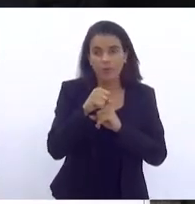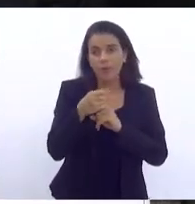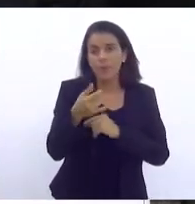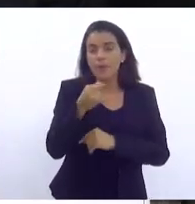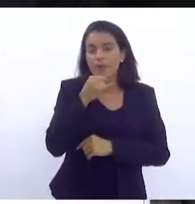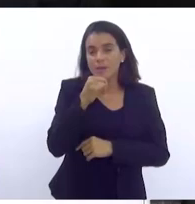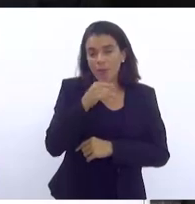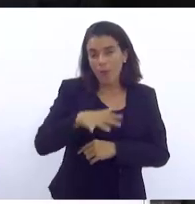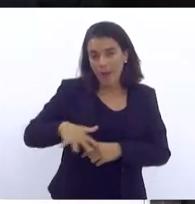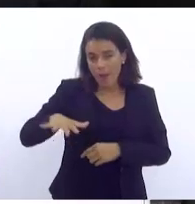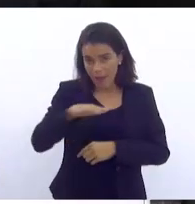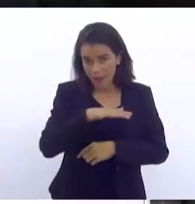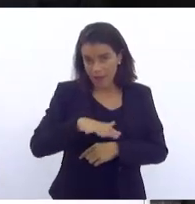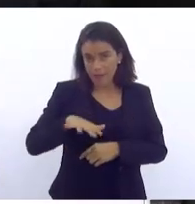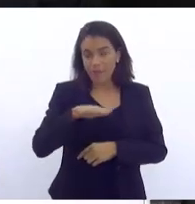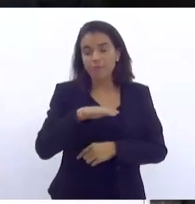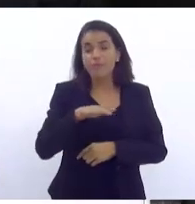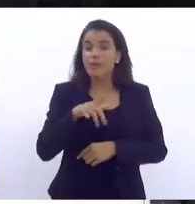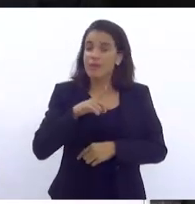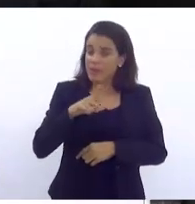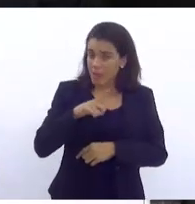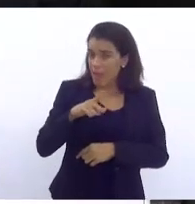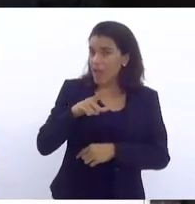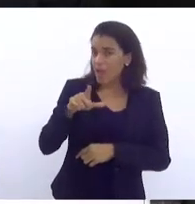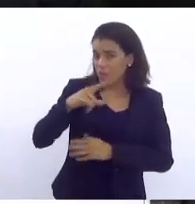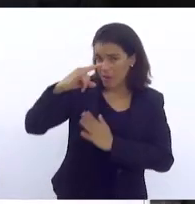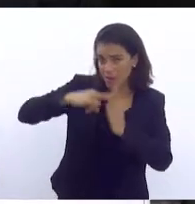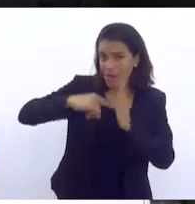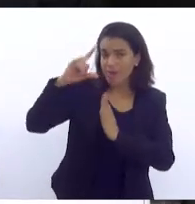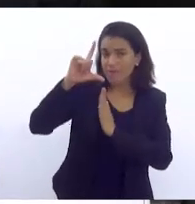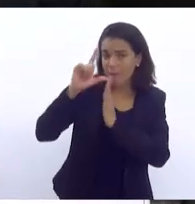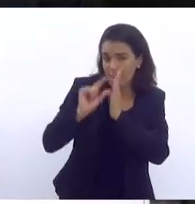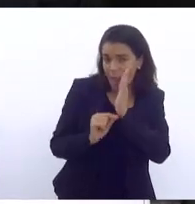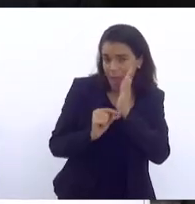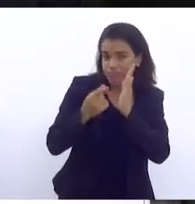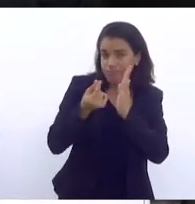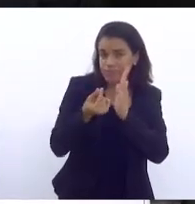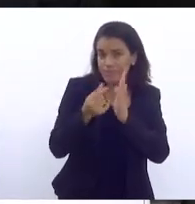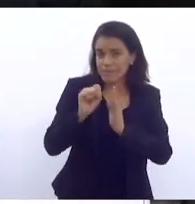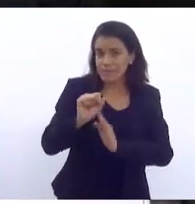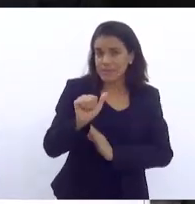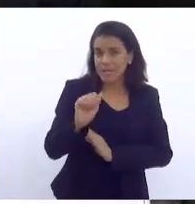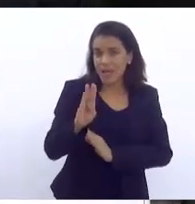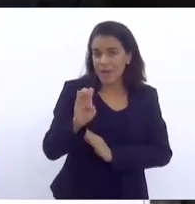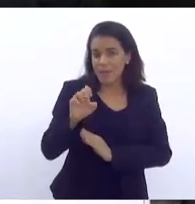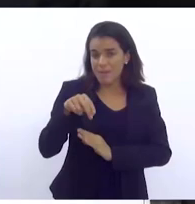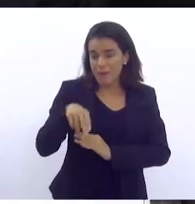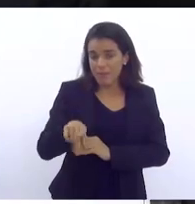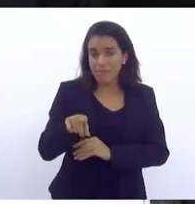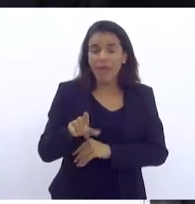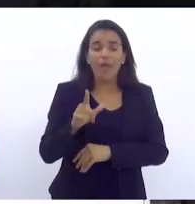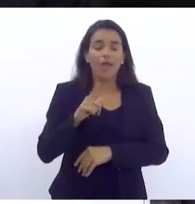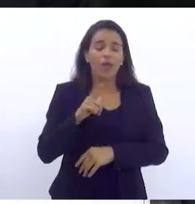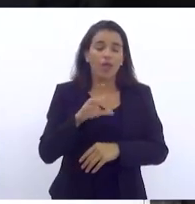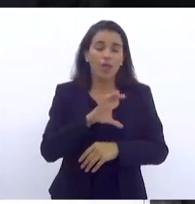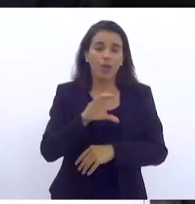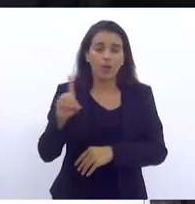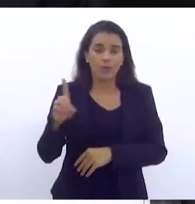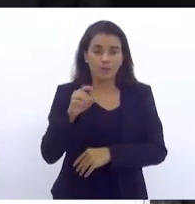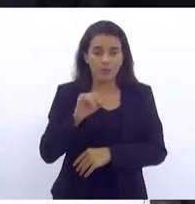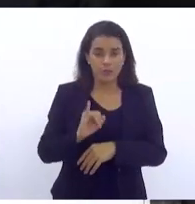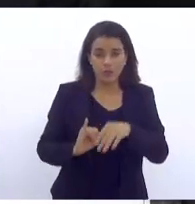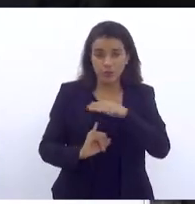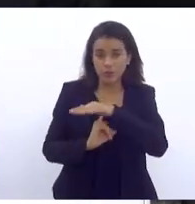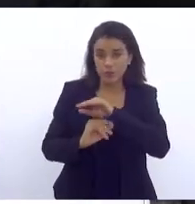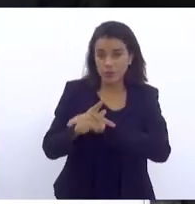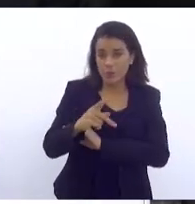uma área de comunidade ali a gente aplica tarifa social a toda a área dentro do sabr que é coordenado pelo Instituto Pereira Passos né mas fora